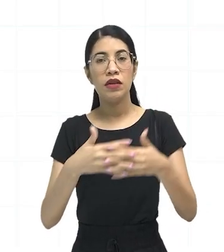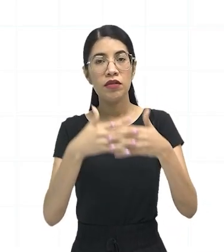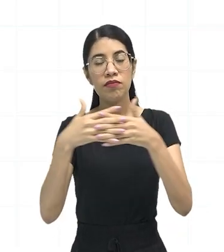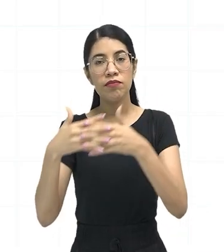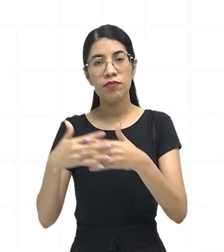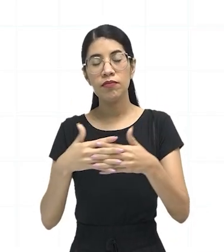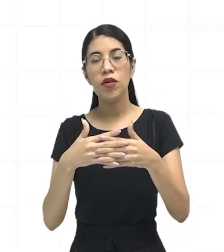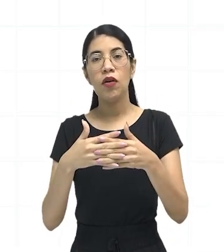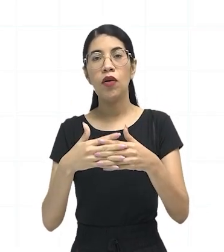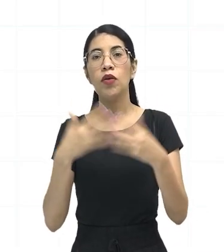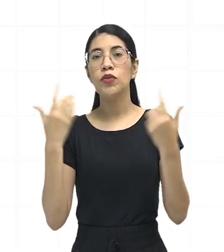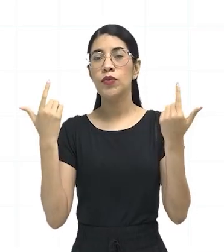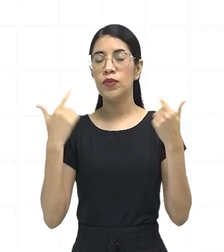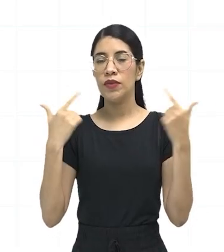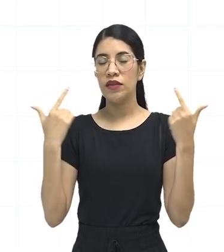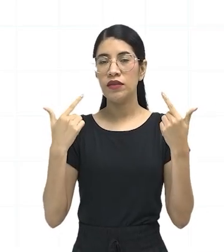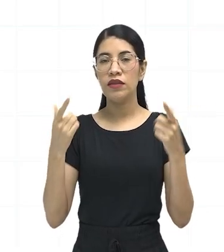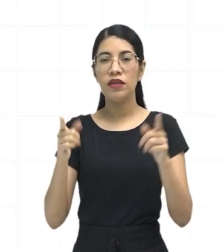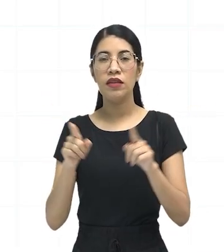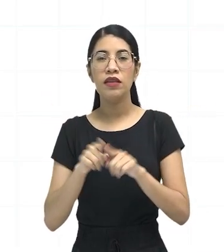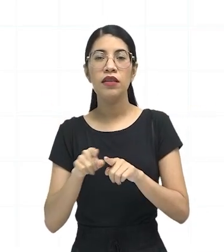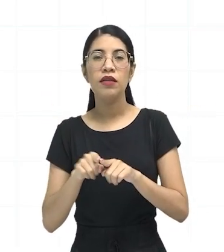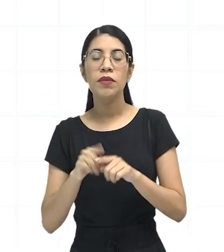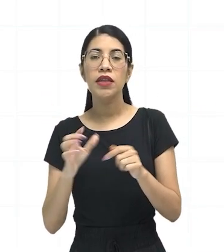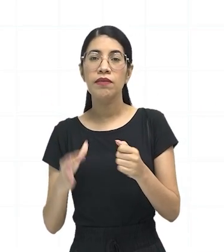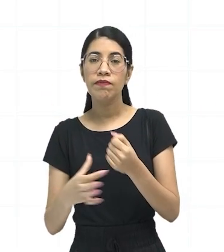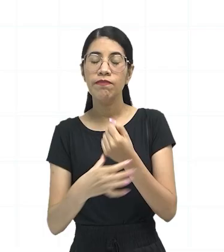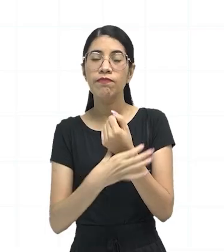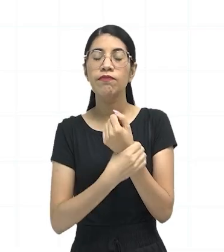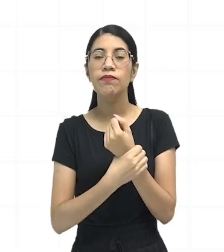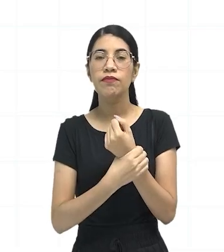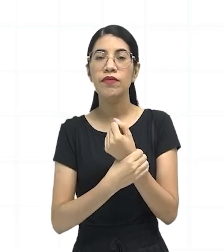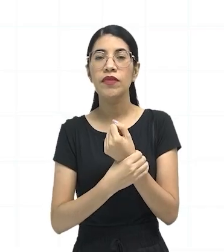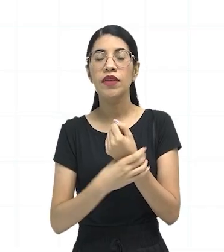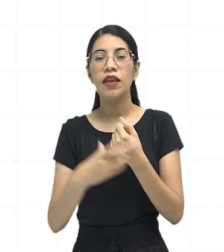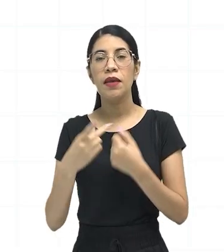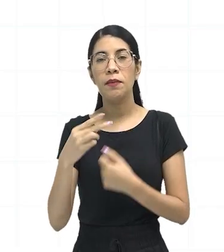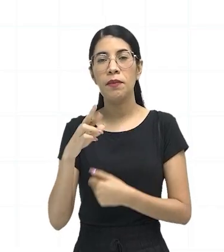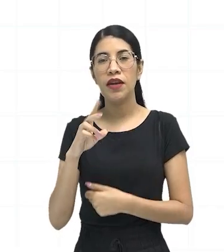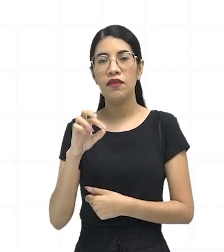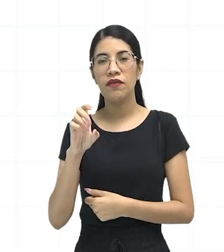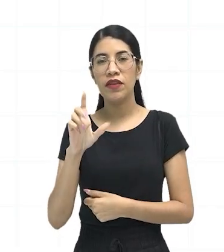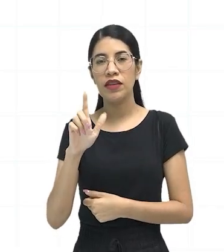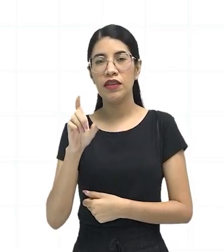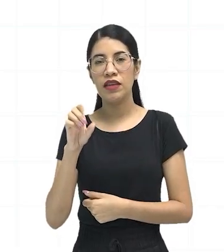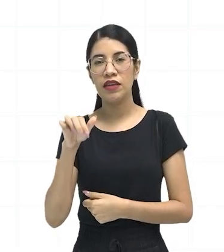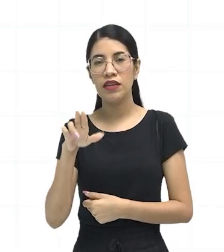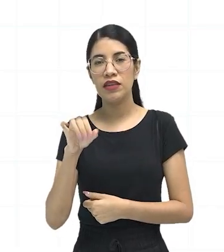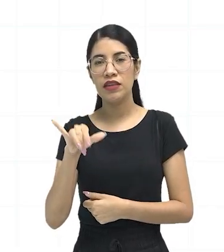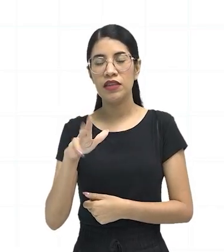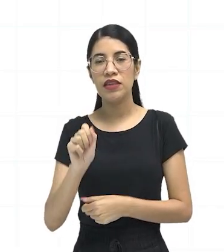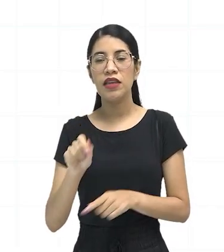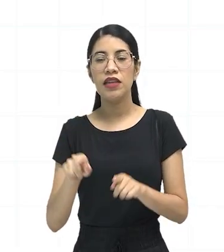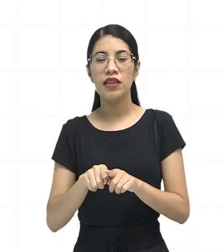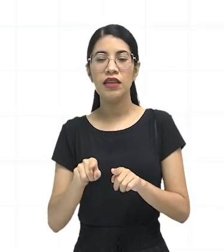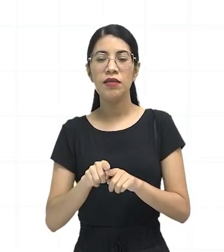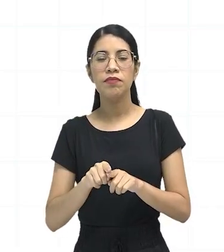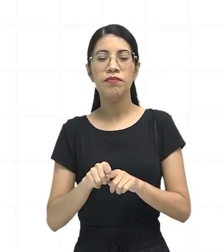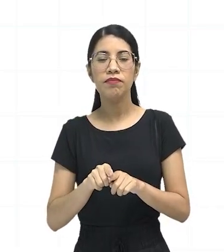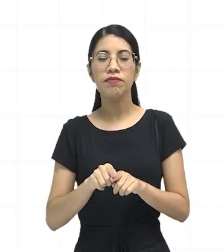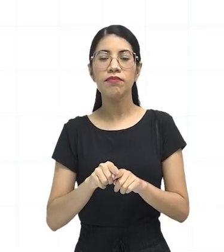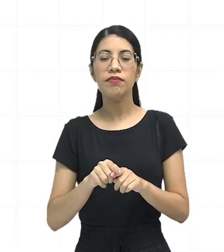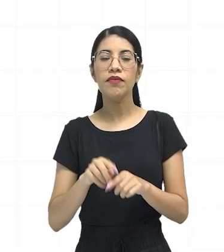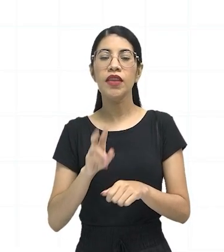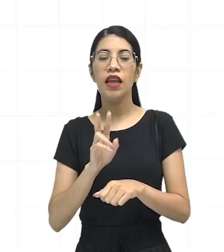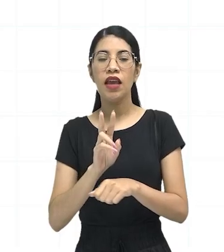transporte, o lazer, a segurança, a previdência social, a proteção à maternidade e à infância,